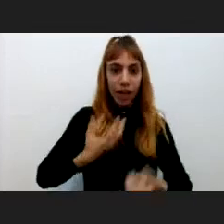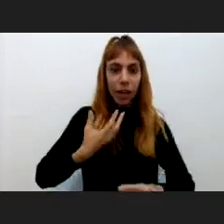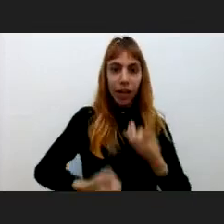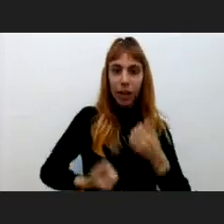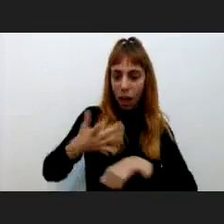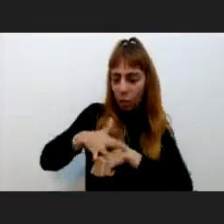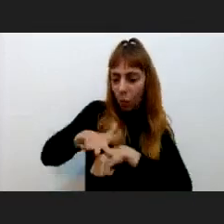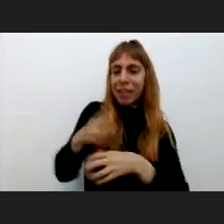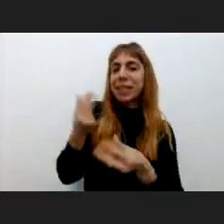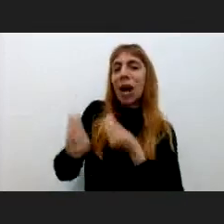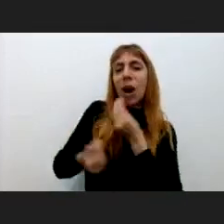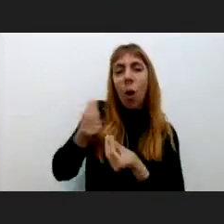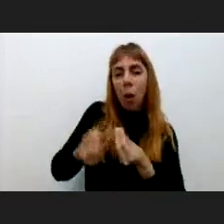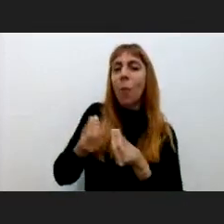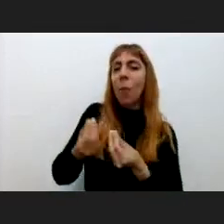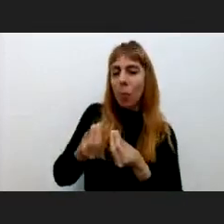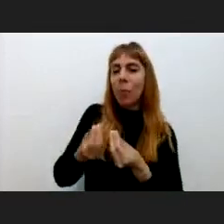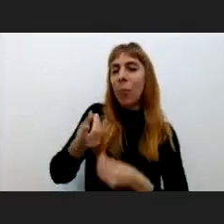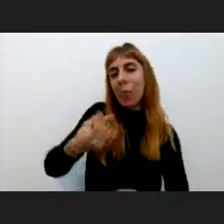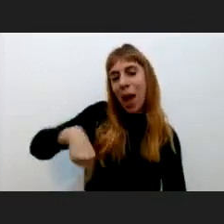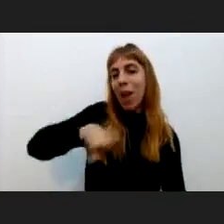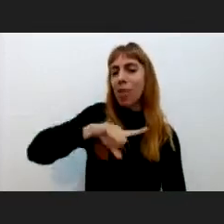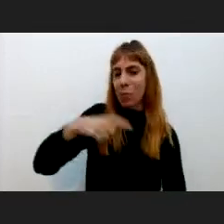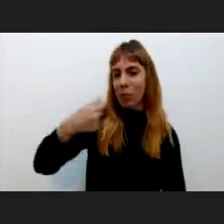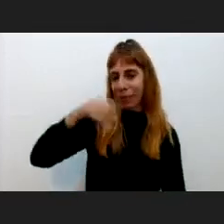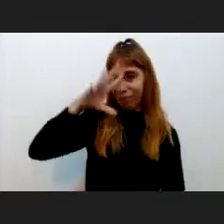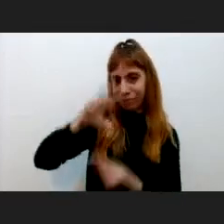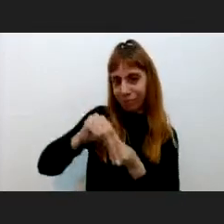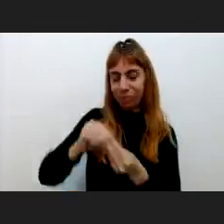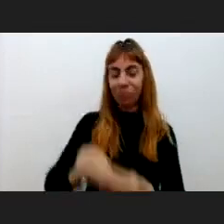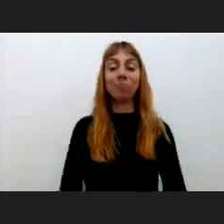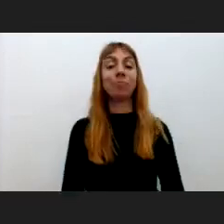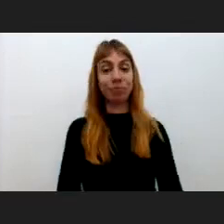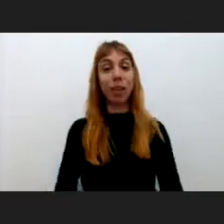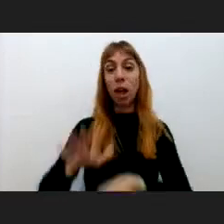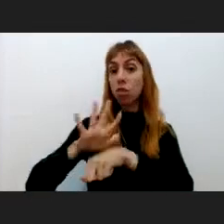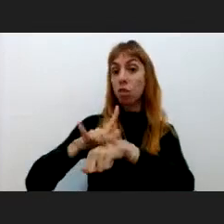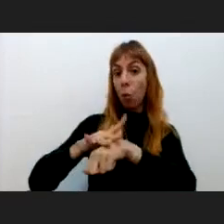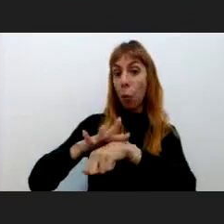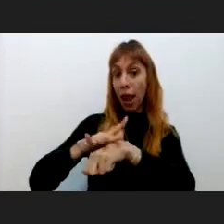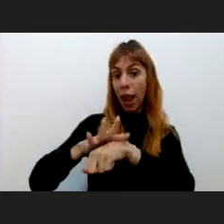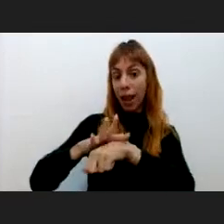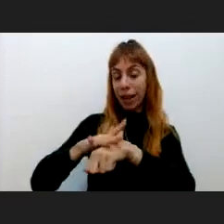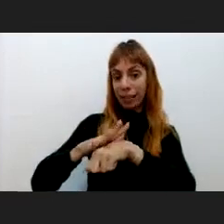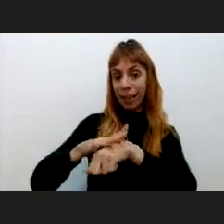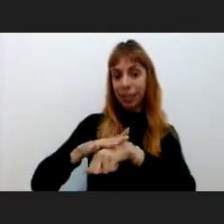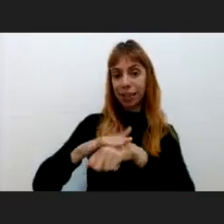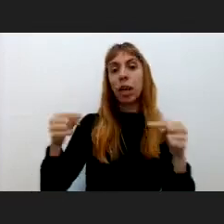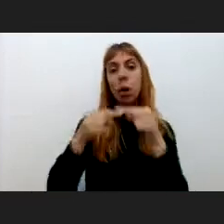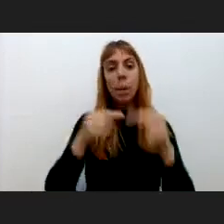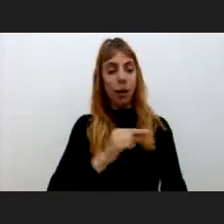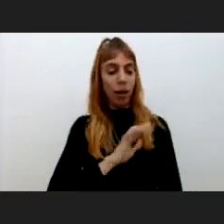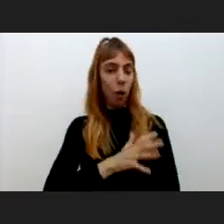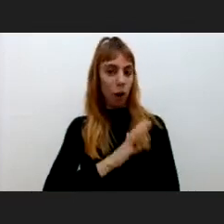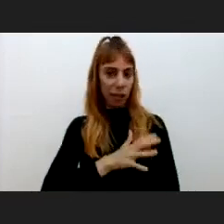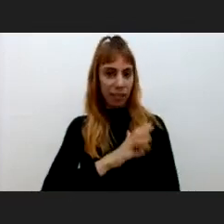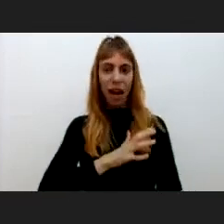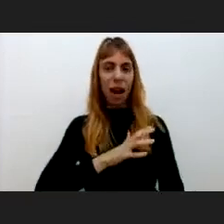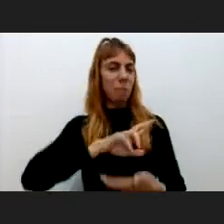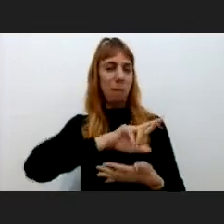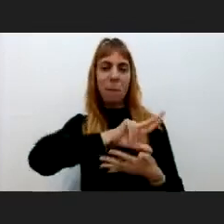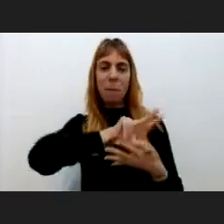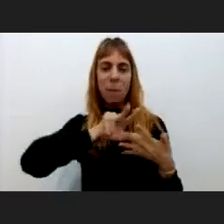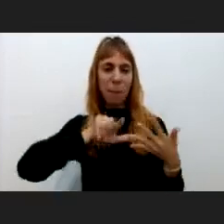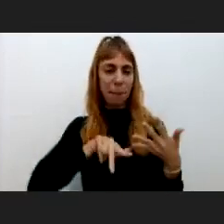hoje já têm uma excelente quantidade de estudos científicos que